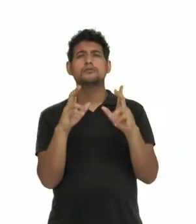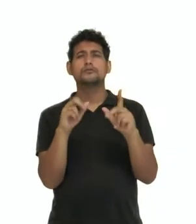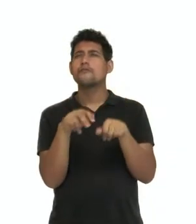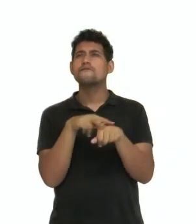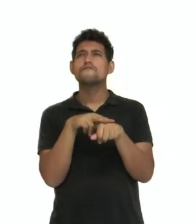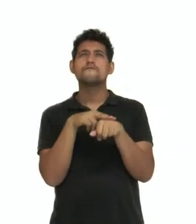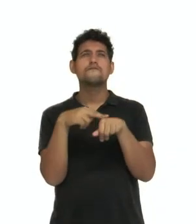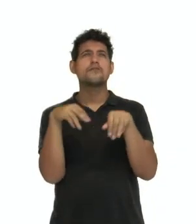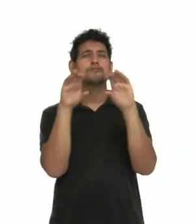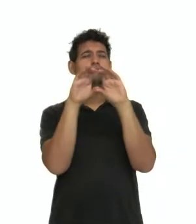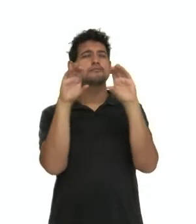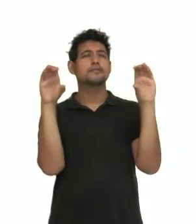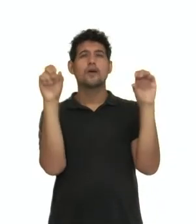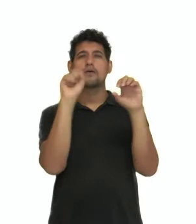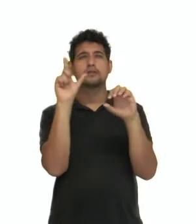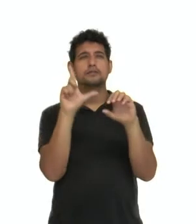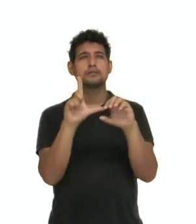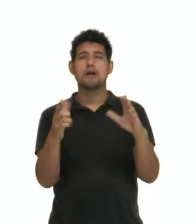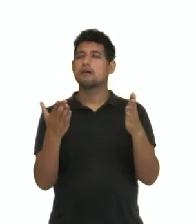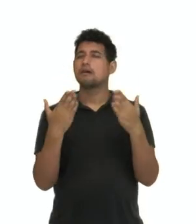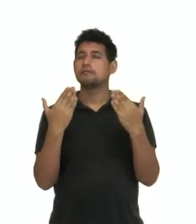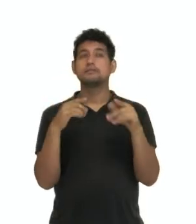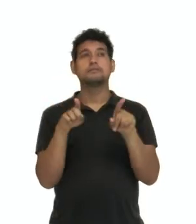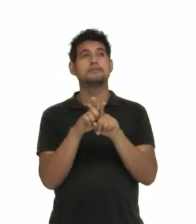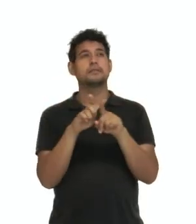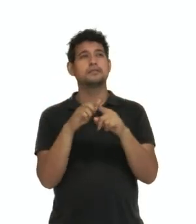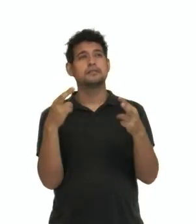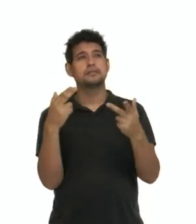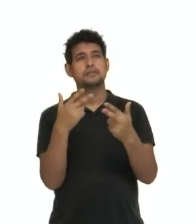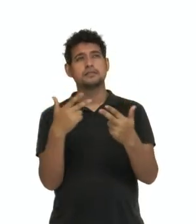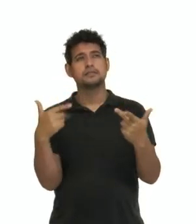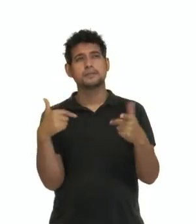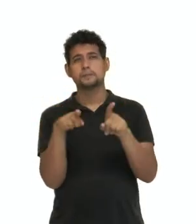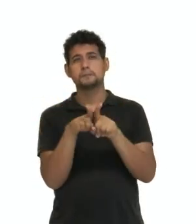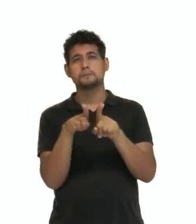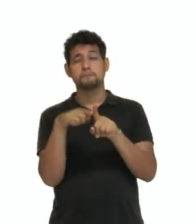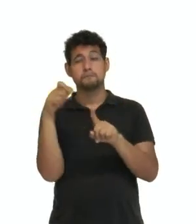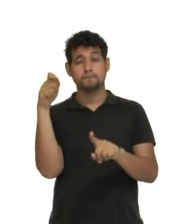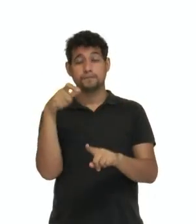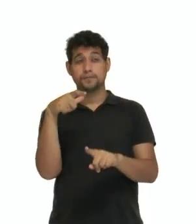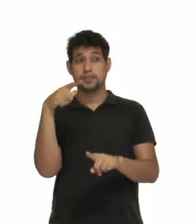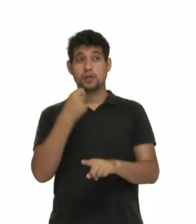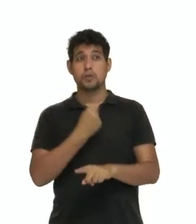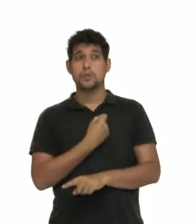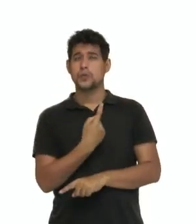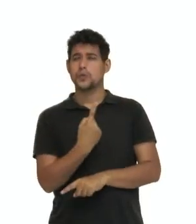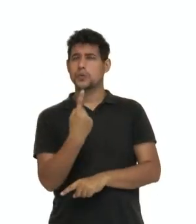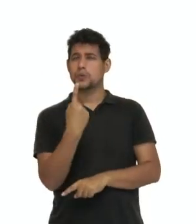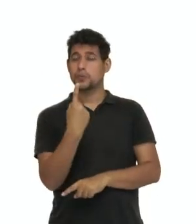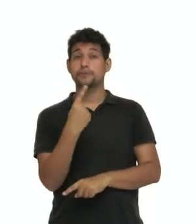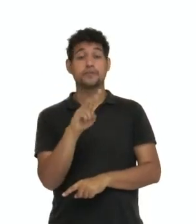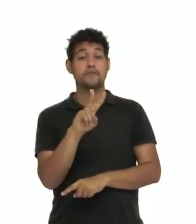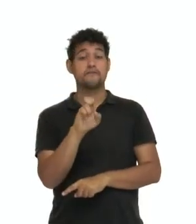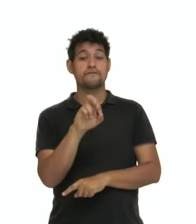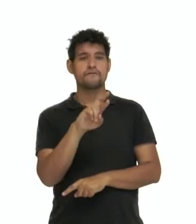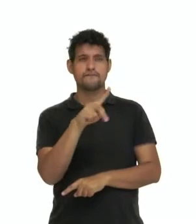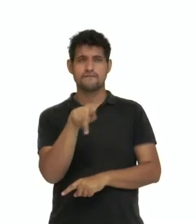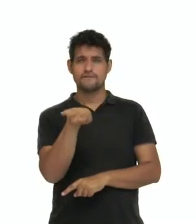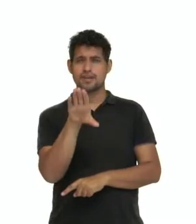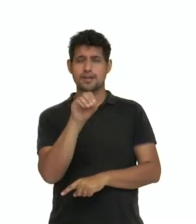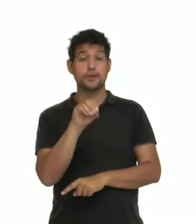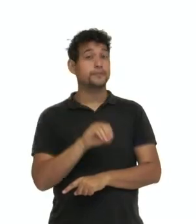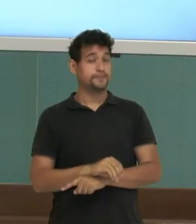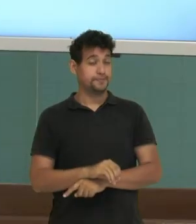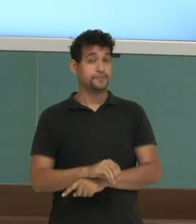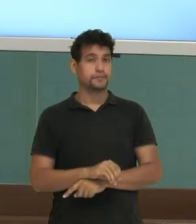céu, calor, bastante incidência luminosa. Número 1, verão. Número